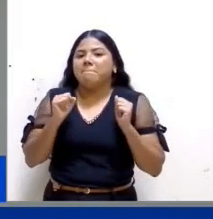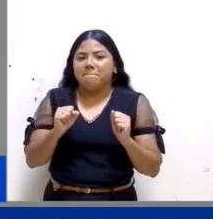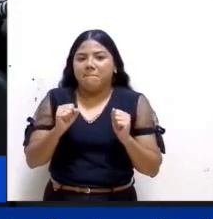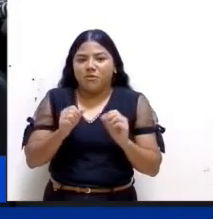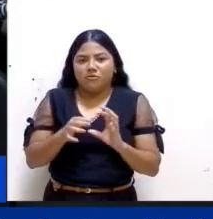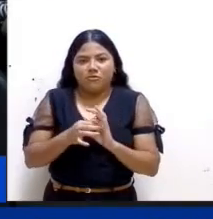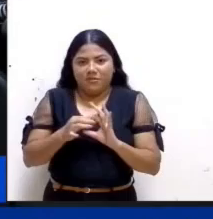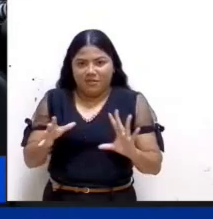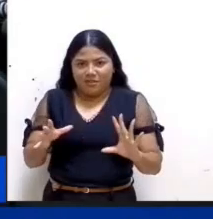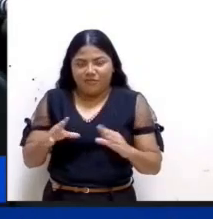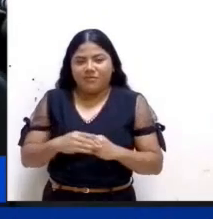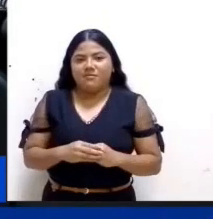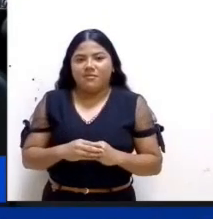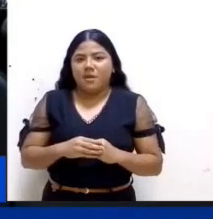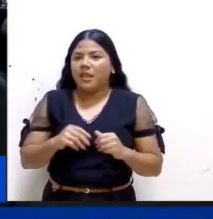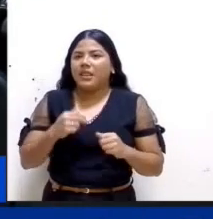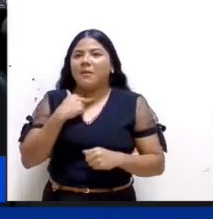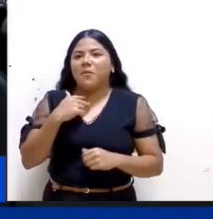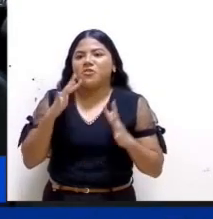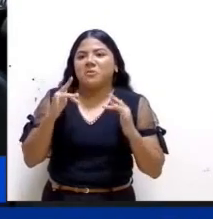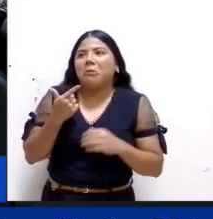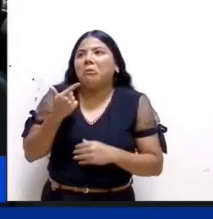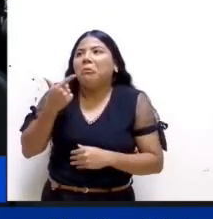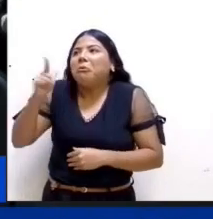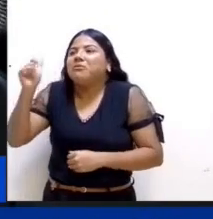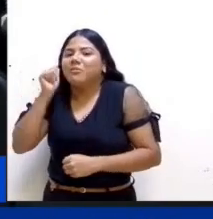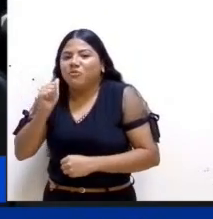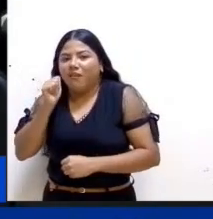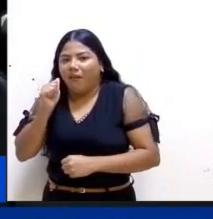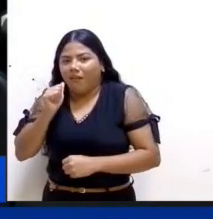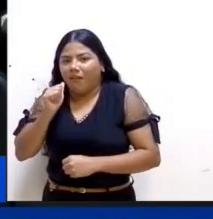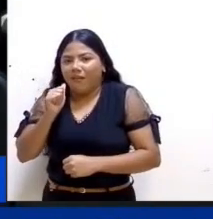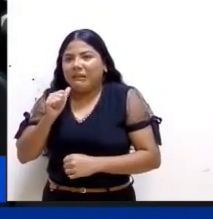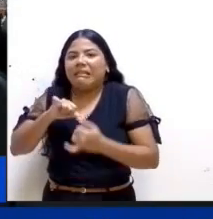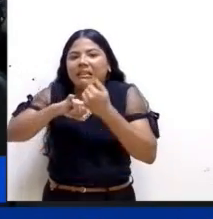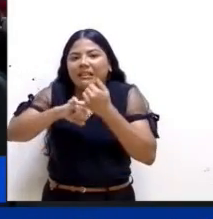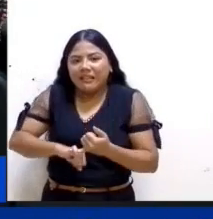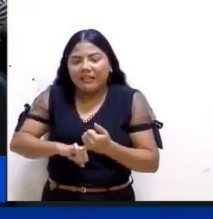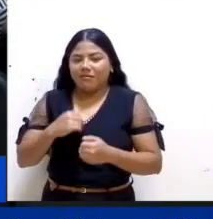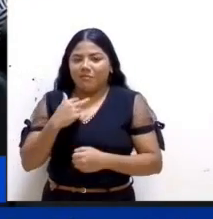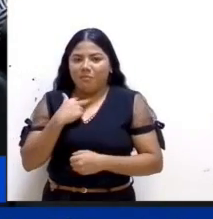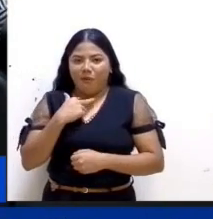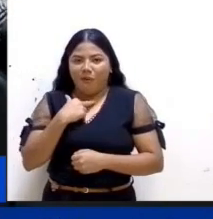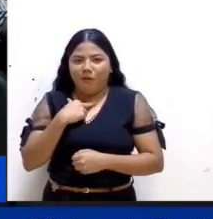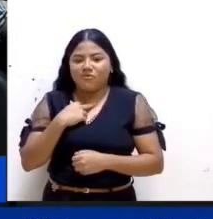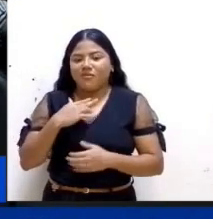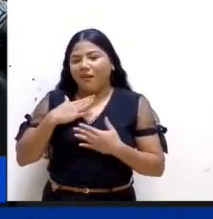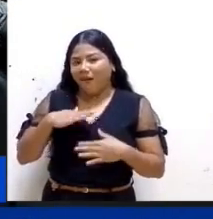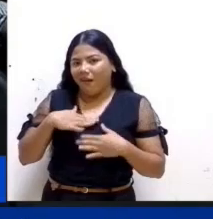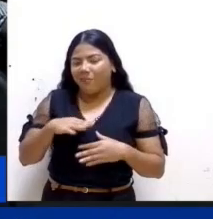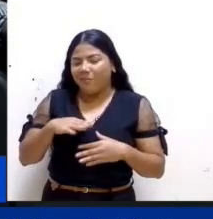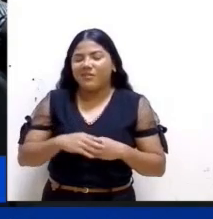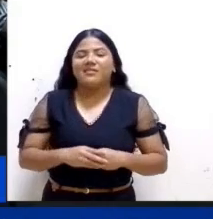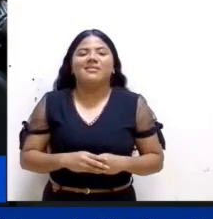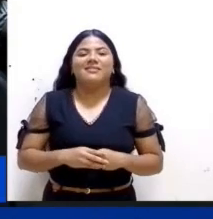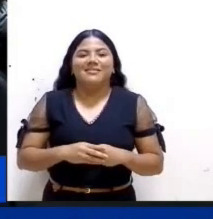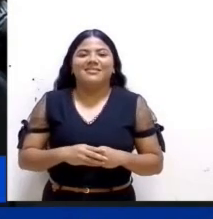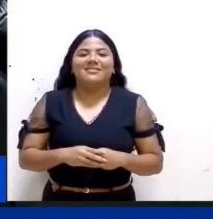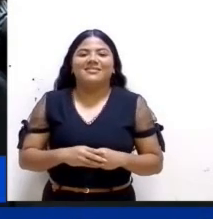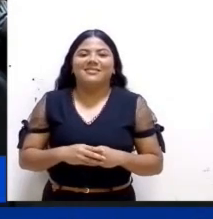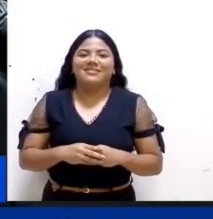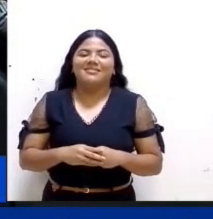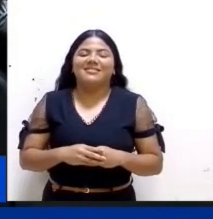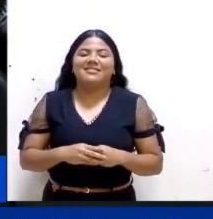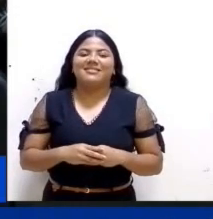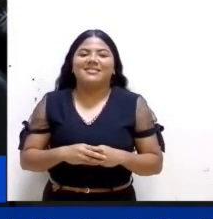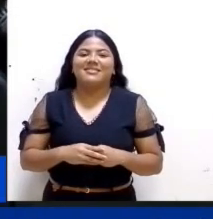Não. Vocês gostaram disso, né? Falou nisso, vocês gostaram. Ficaram todos animadinhos. Então, as